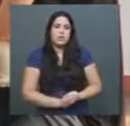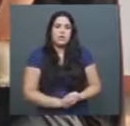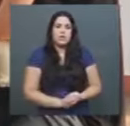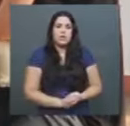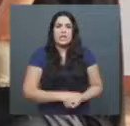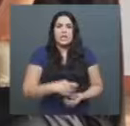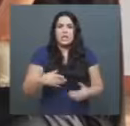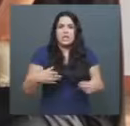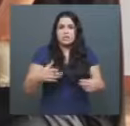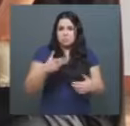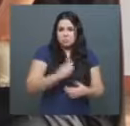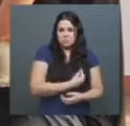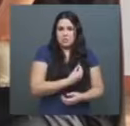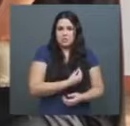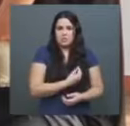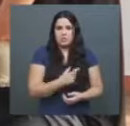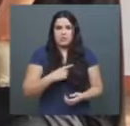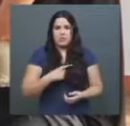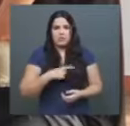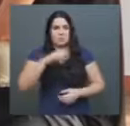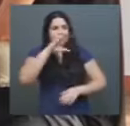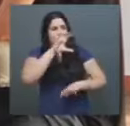dela, são de várias regiões do Brasil, então